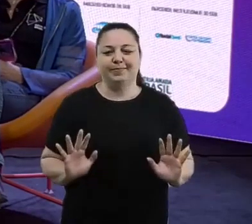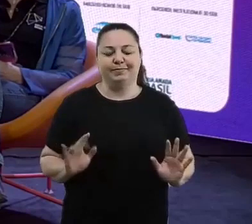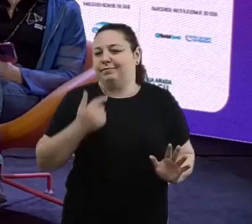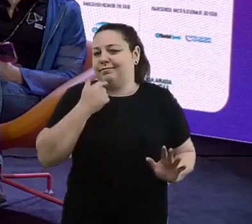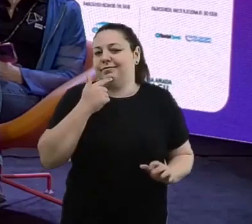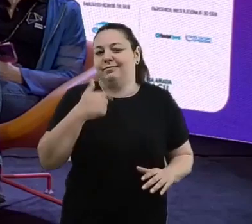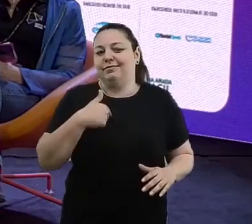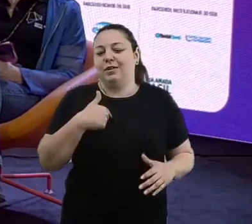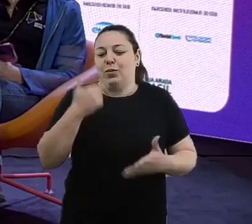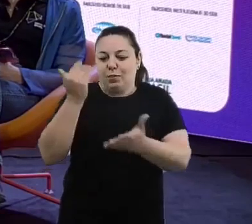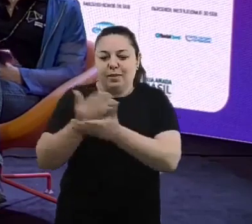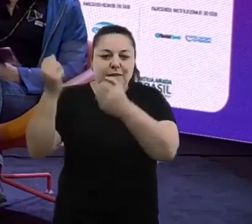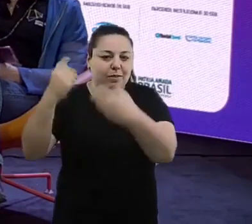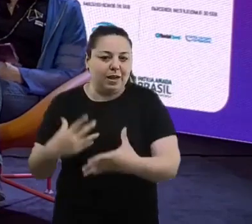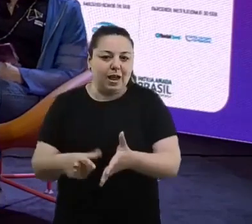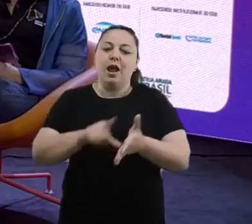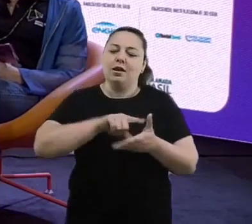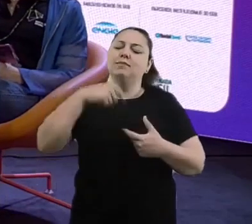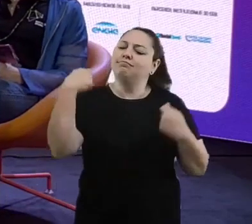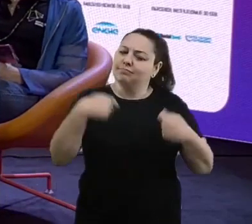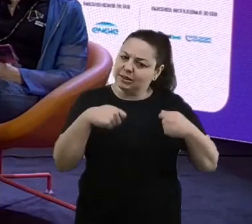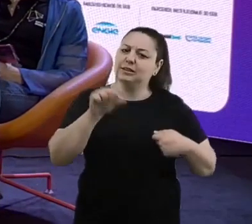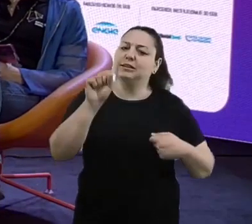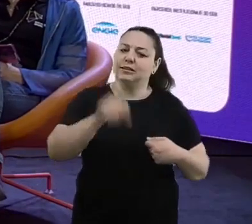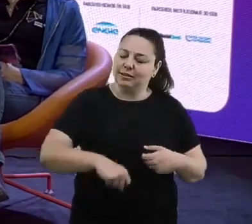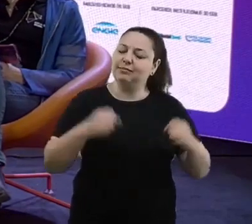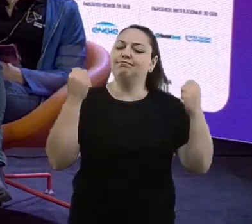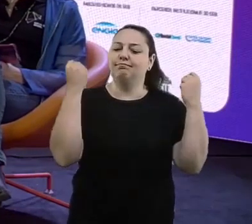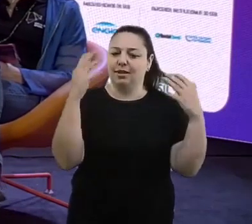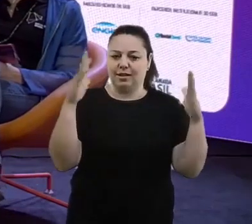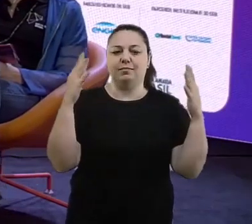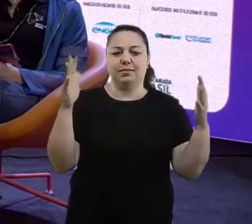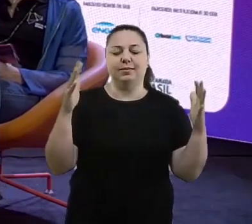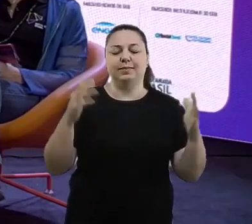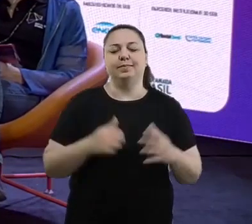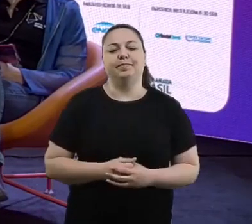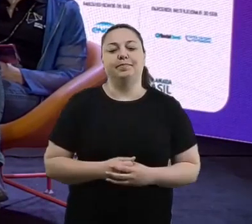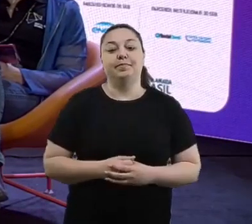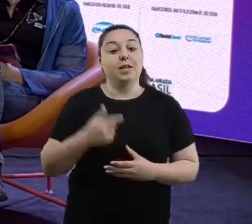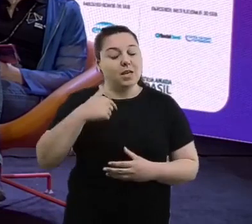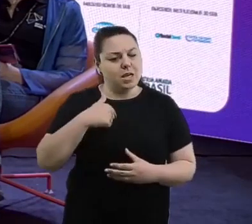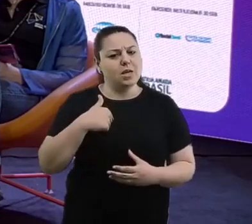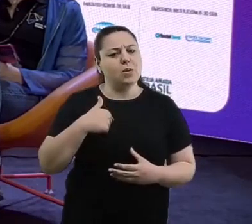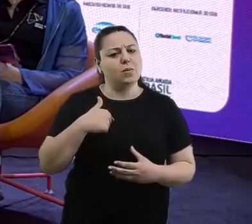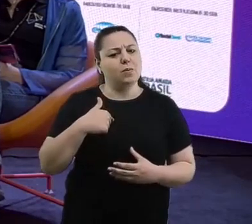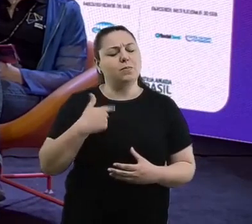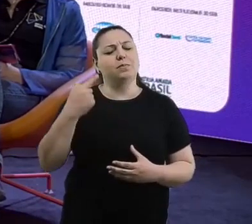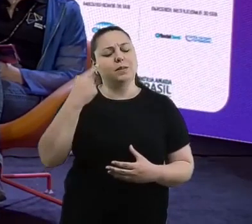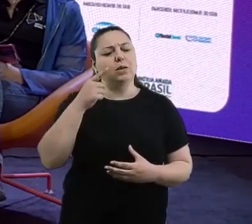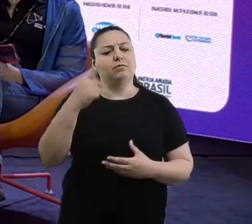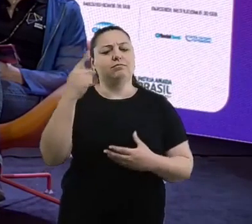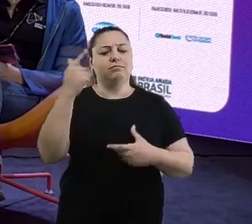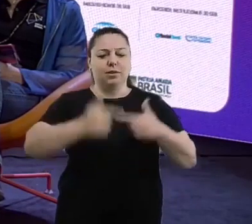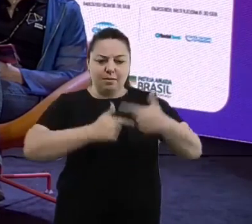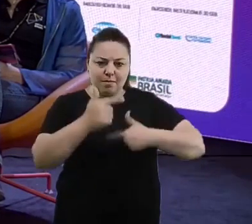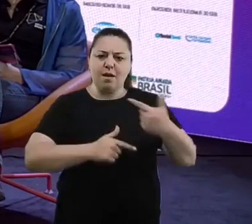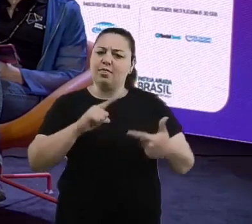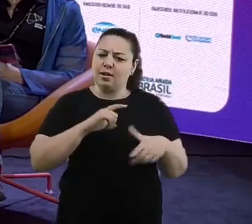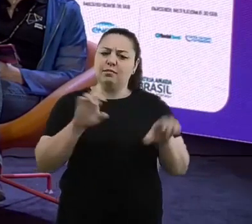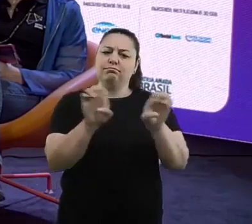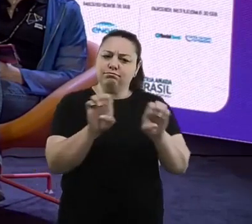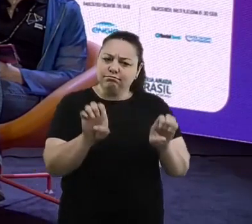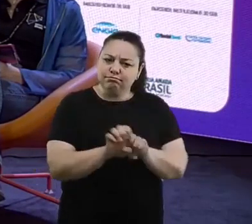isso, em seu nome para o time e para o trabalho, que eu acho que é de forma estruturada, assim. Então, trazendo